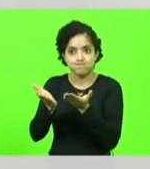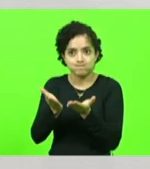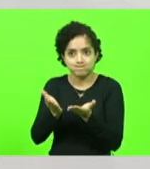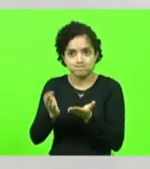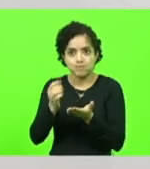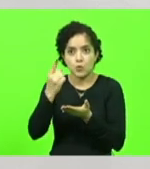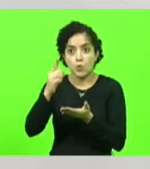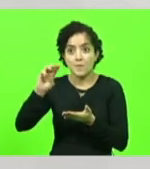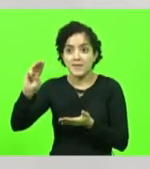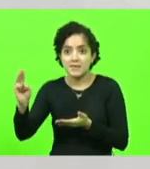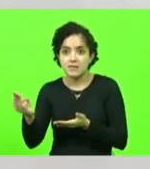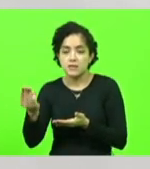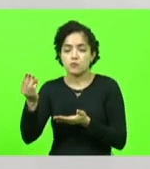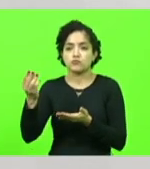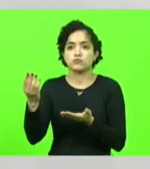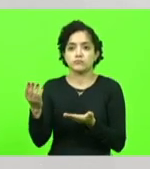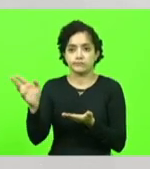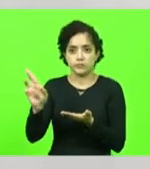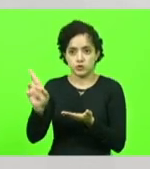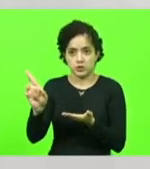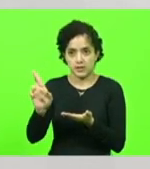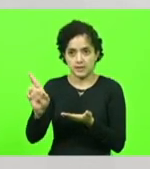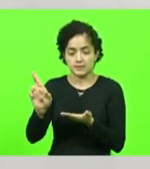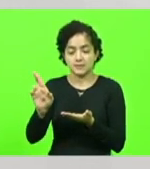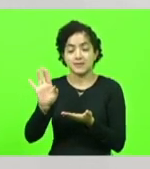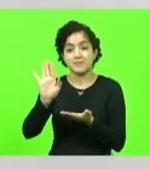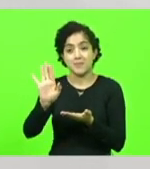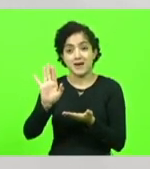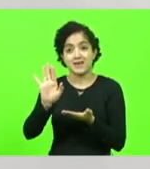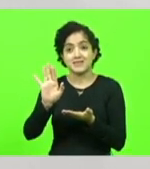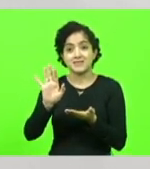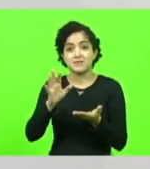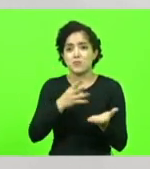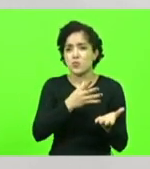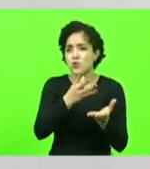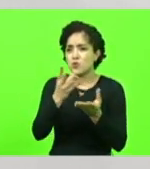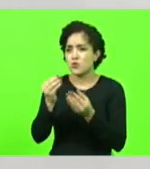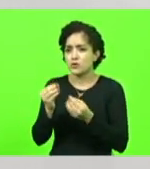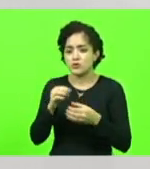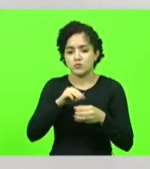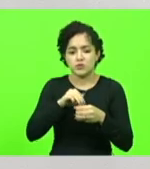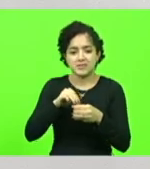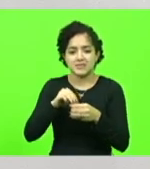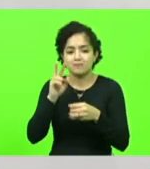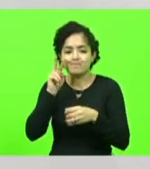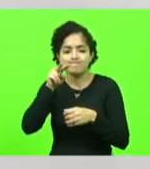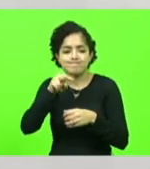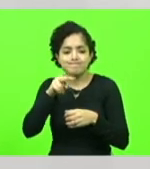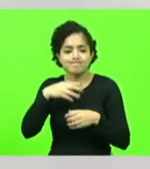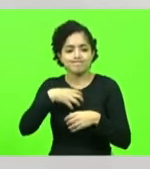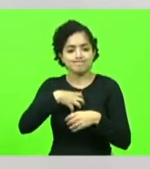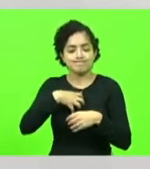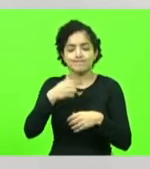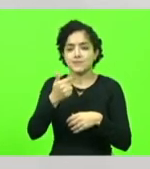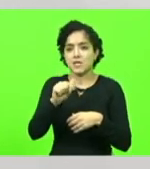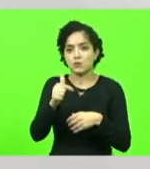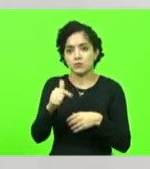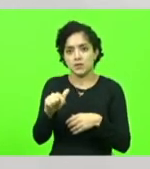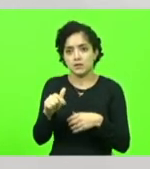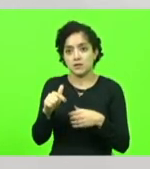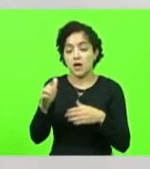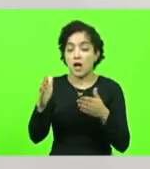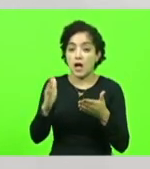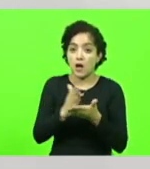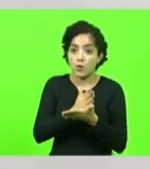para castrações, e é importante, só que tem muitos municípios que não têm esse olhar, que não têm essa ação. E